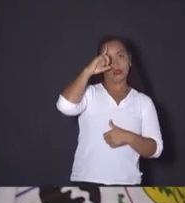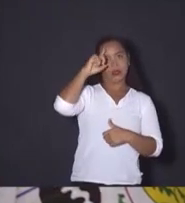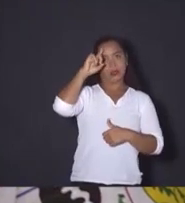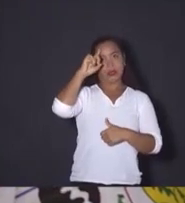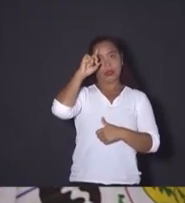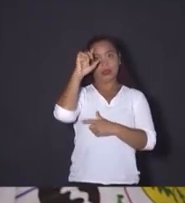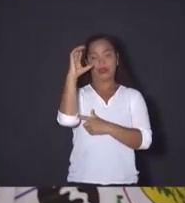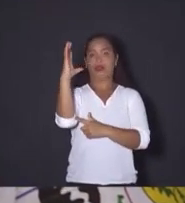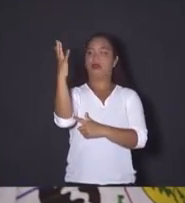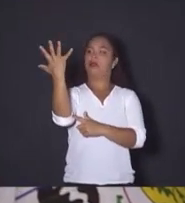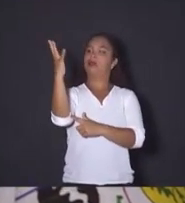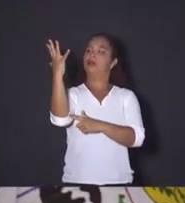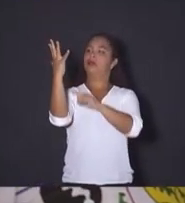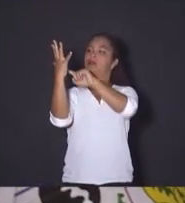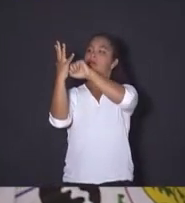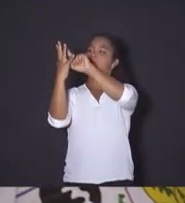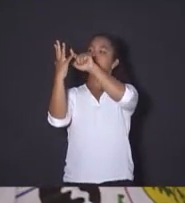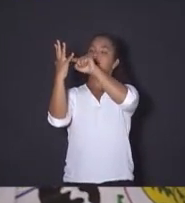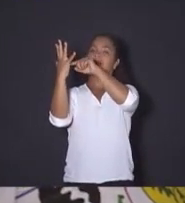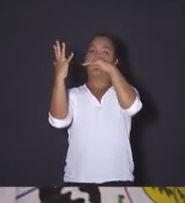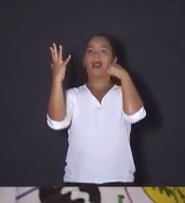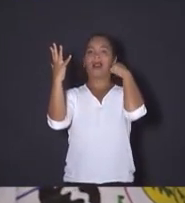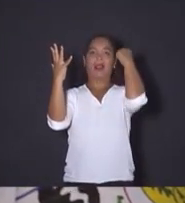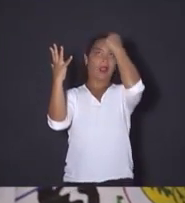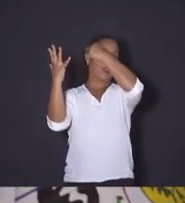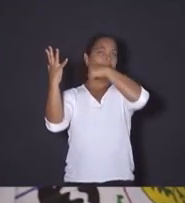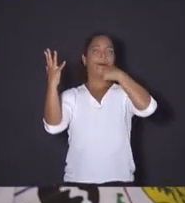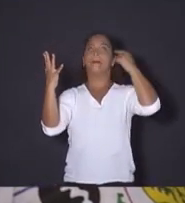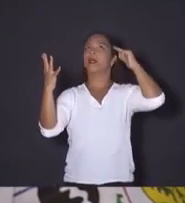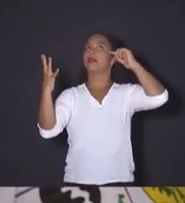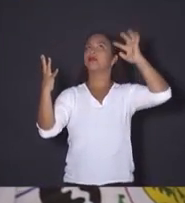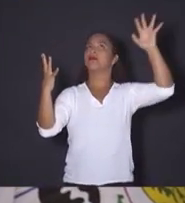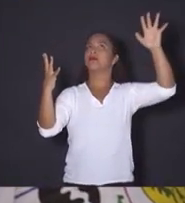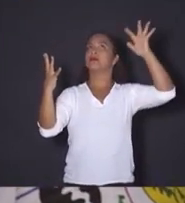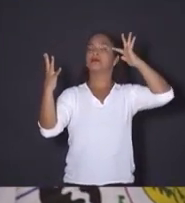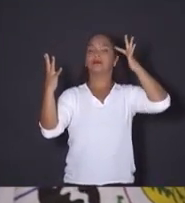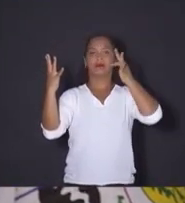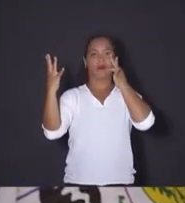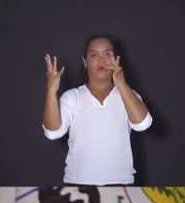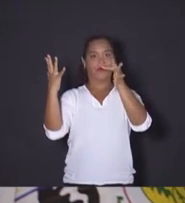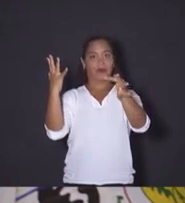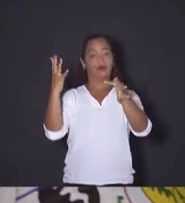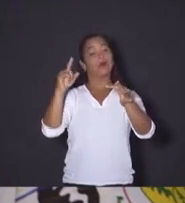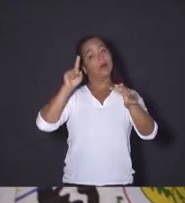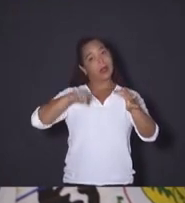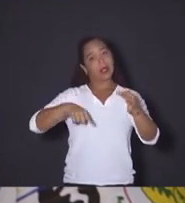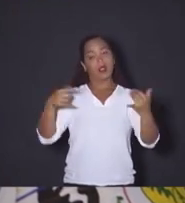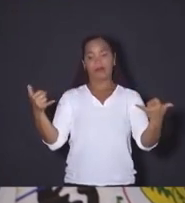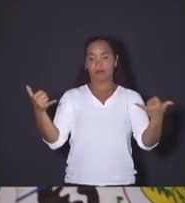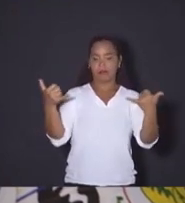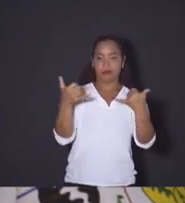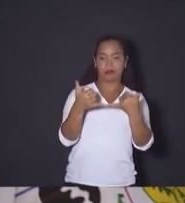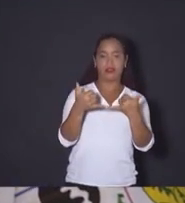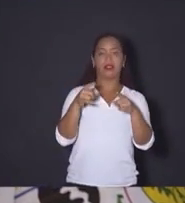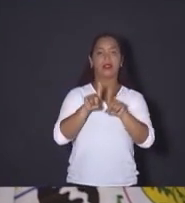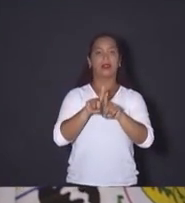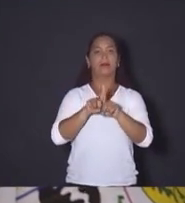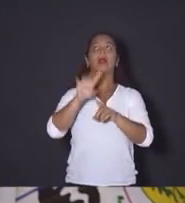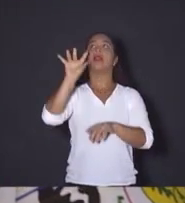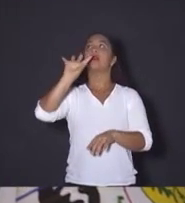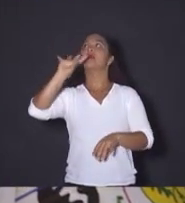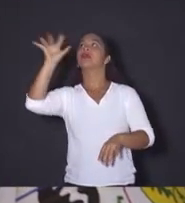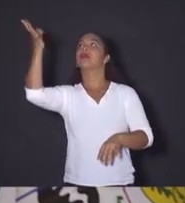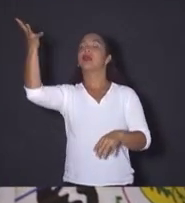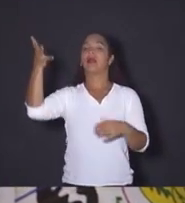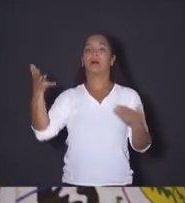e é a nossa cabeça que nos liga ao futuro então essa conexão e essa relação com o tempo é que faz